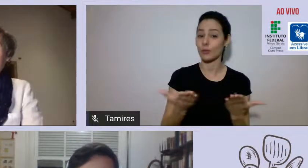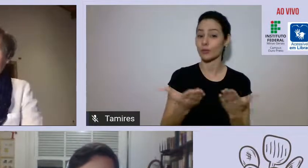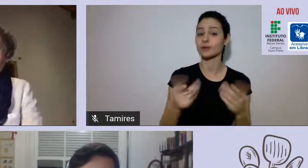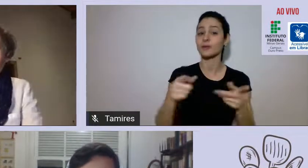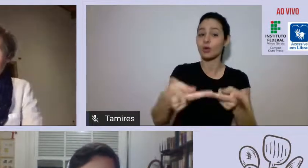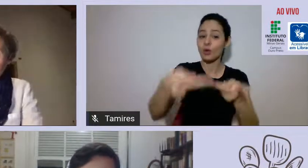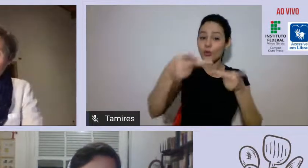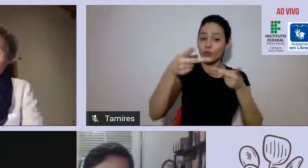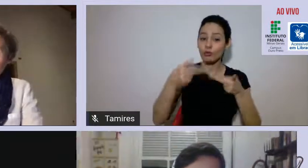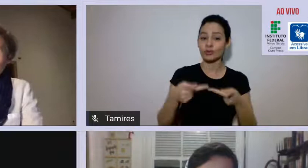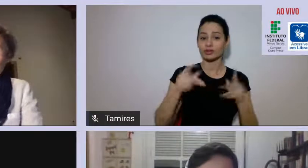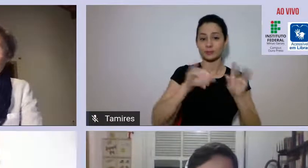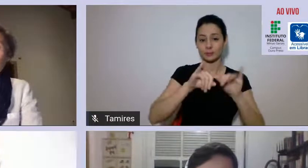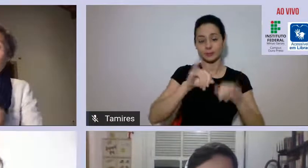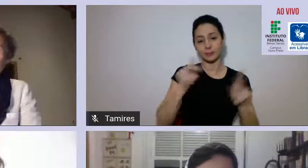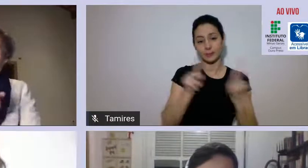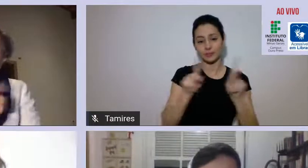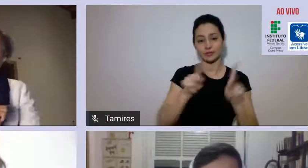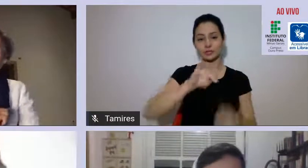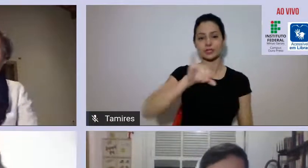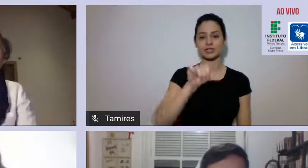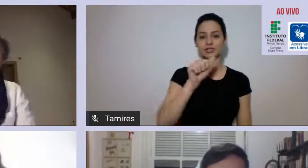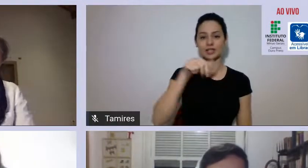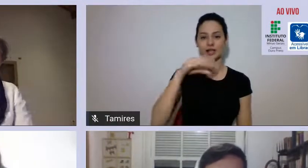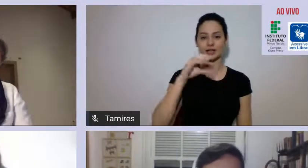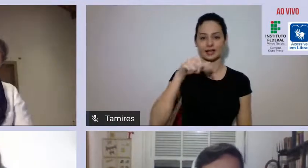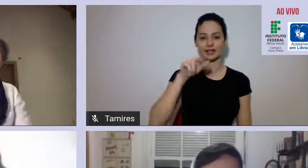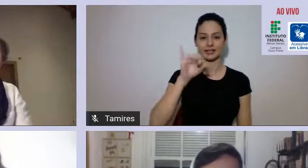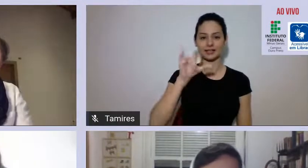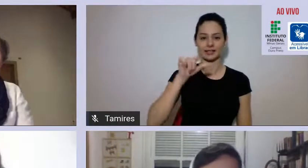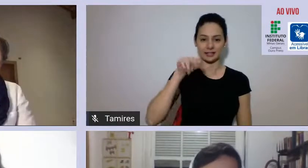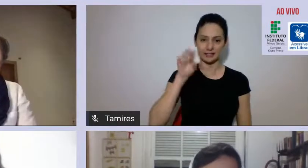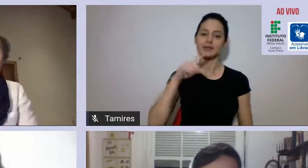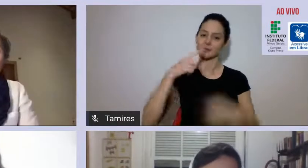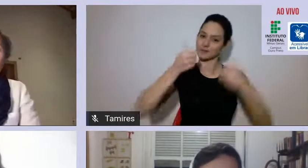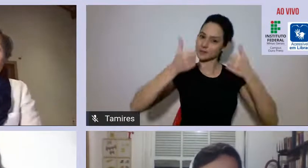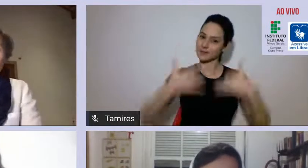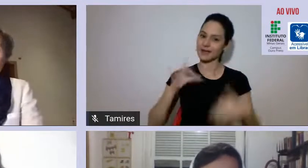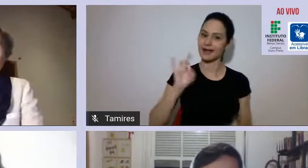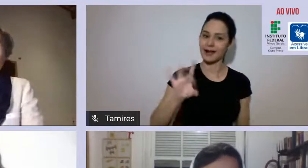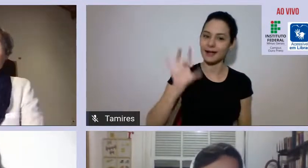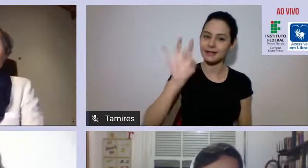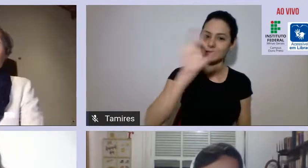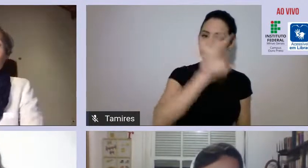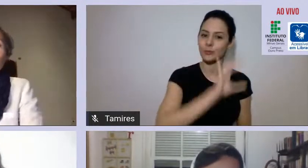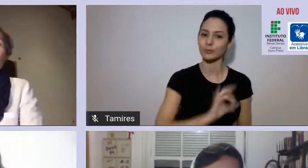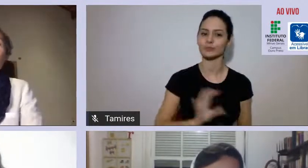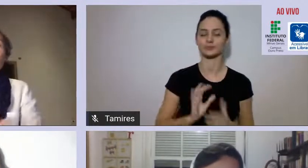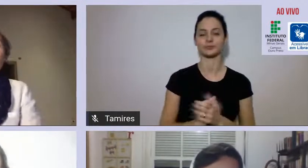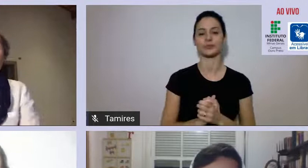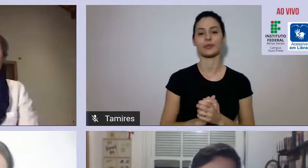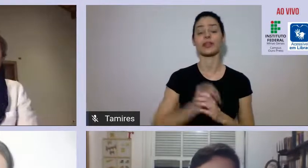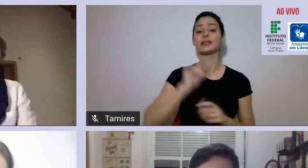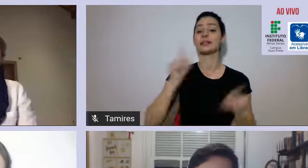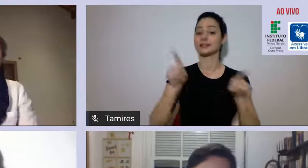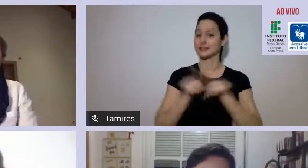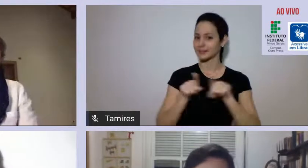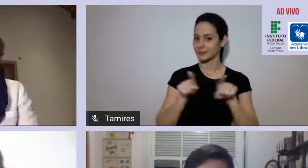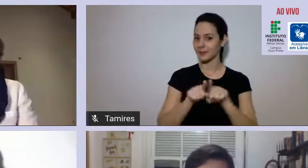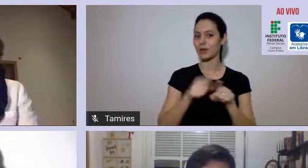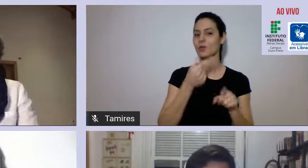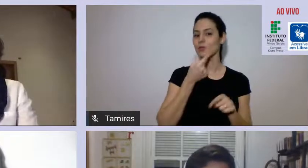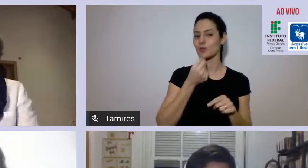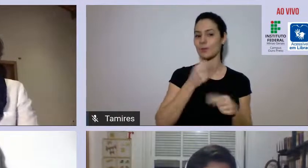professora Jaqueline, tá? Que eu vou falar um pouquinho de cada um deles rapidamente. E o nosso moderador,